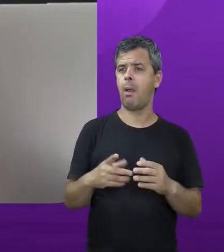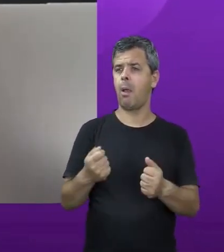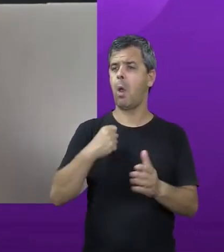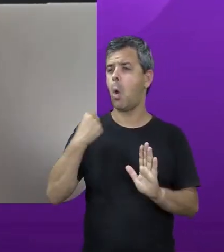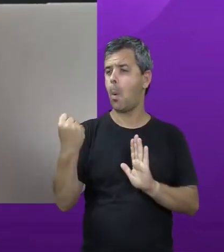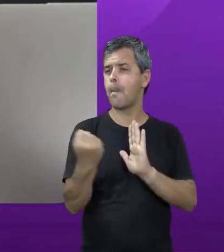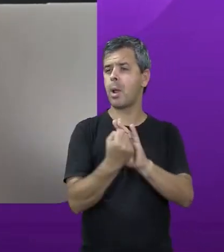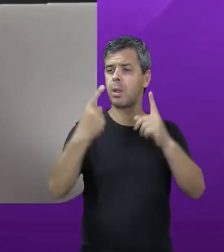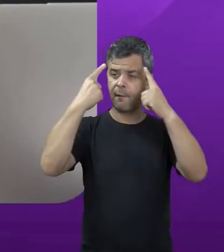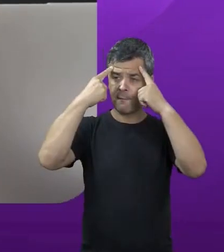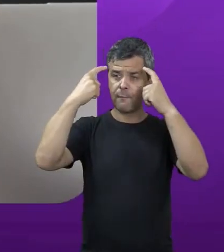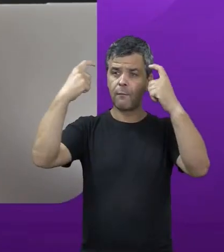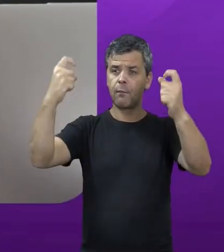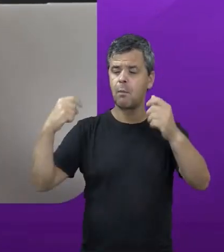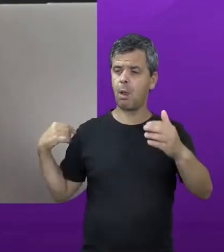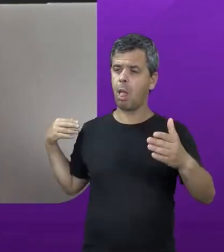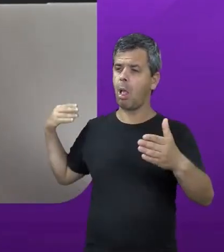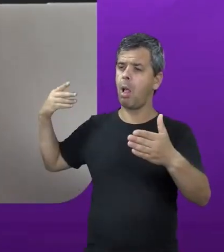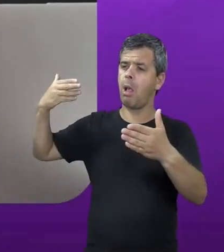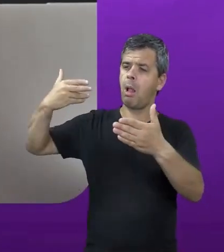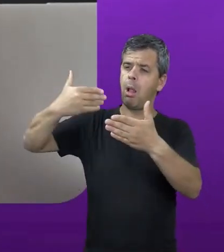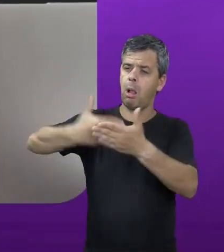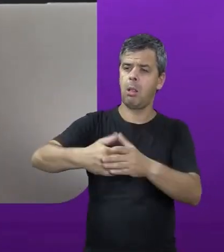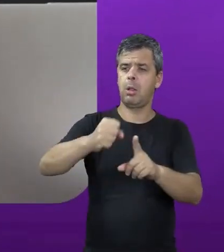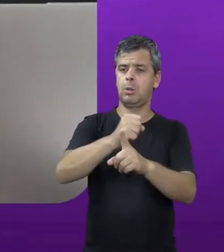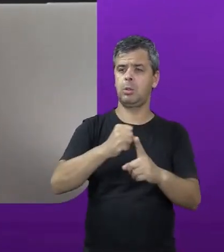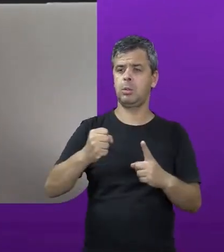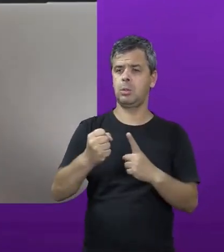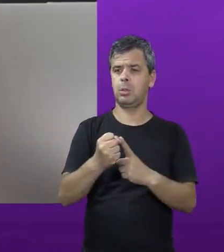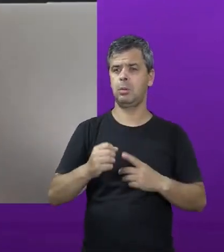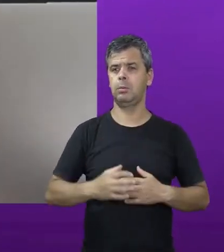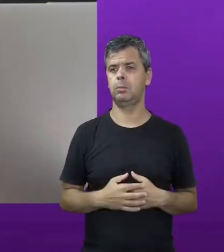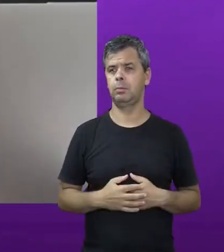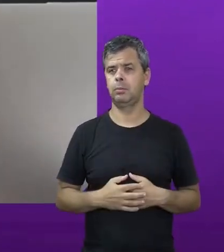dessas violências ao longo da nossa sociedade.